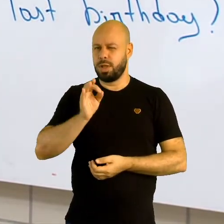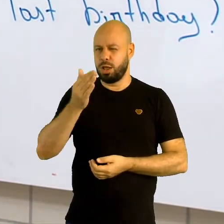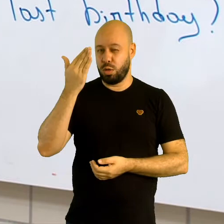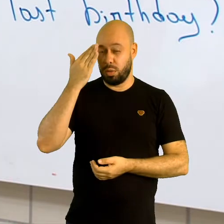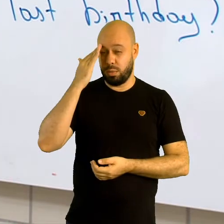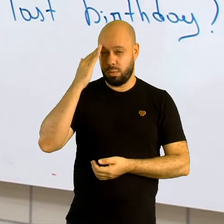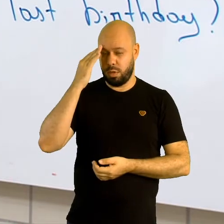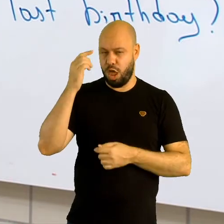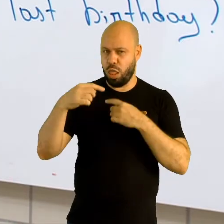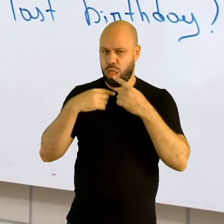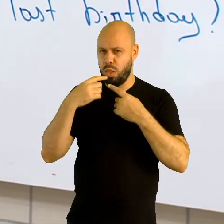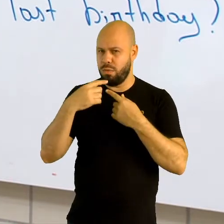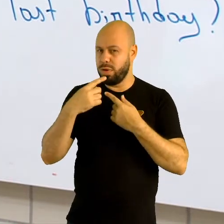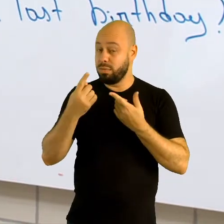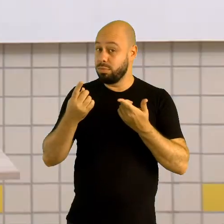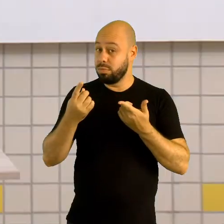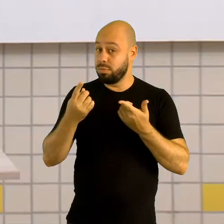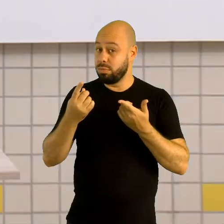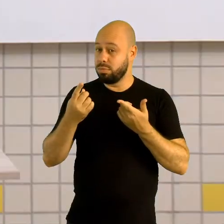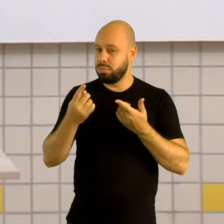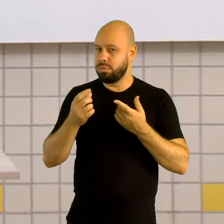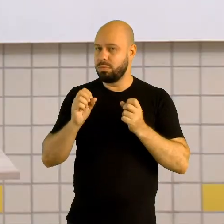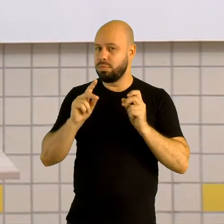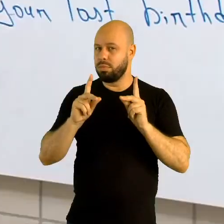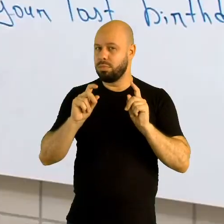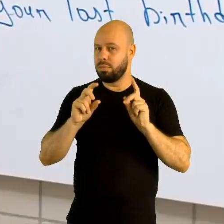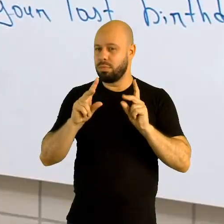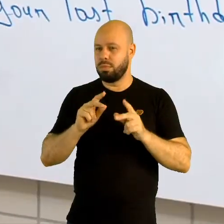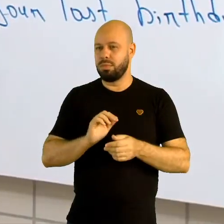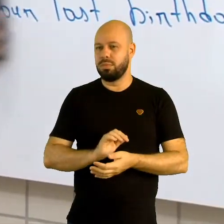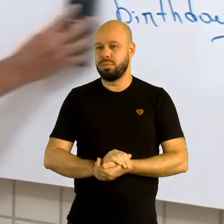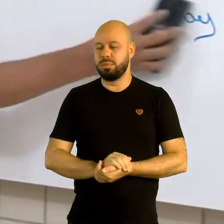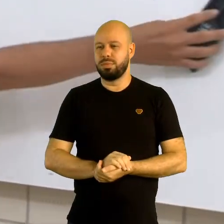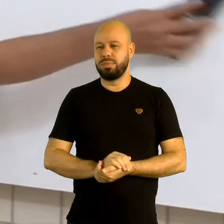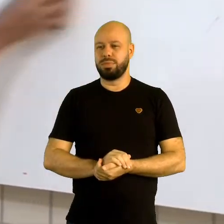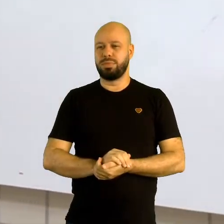Sem dúvidas? Ok.